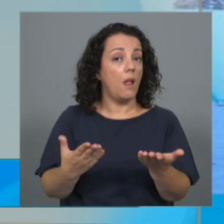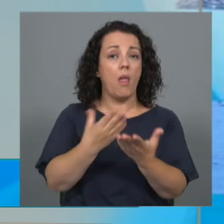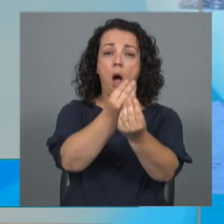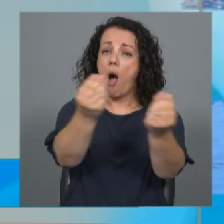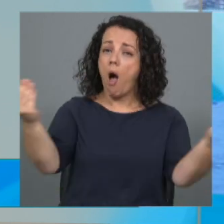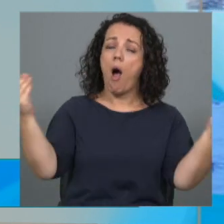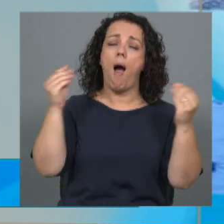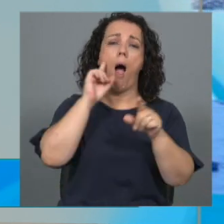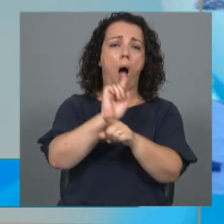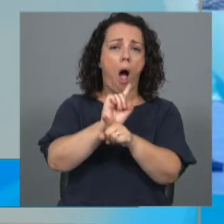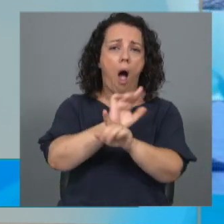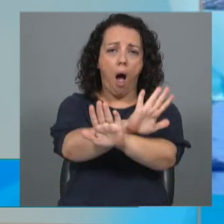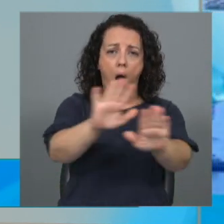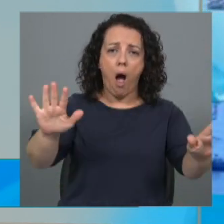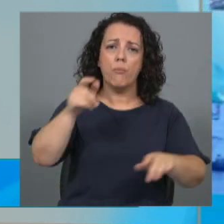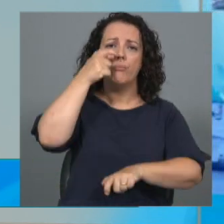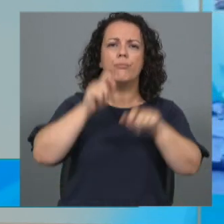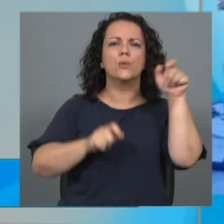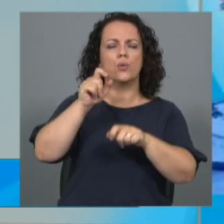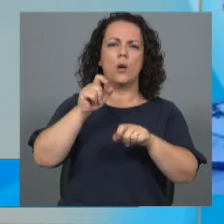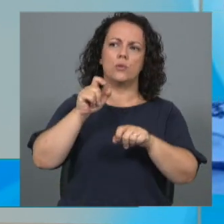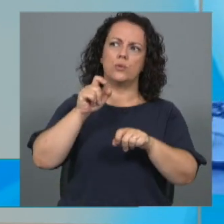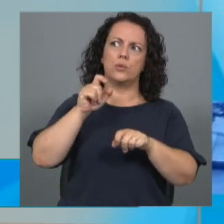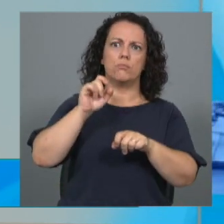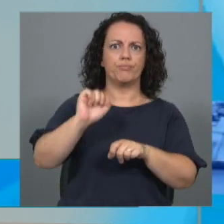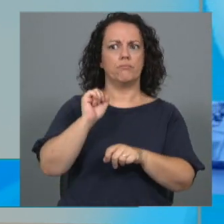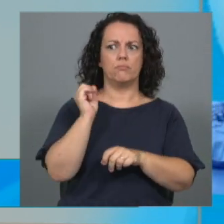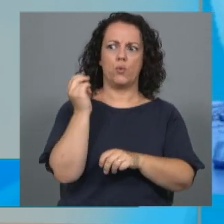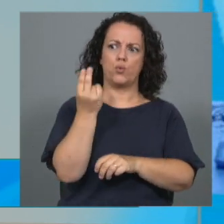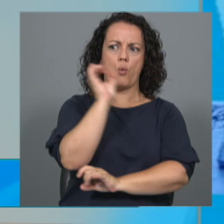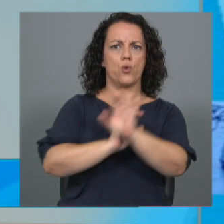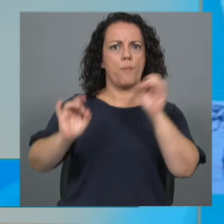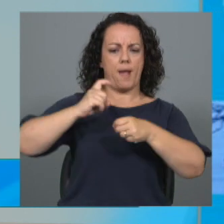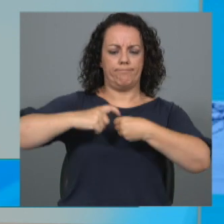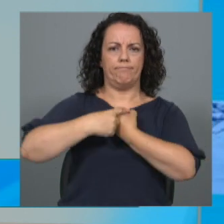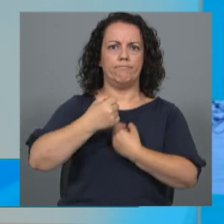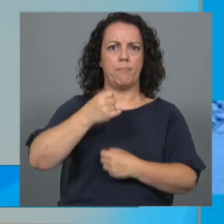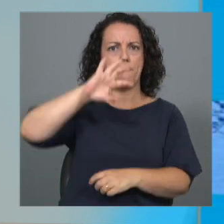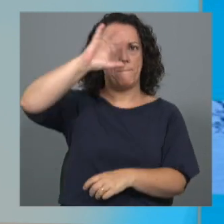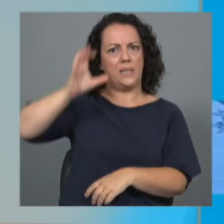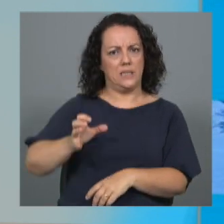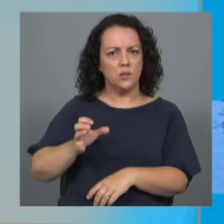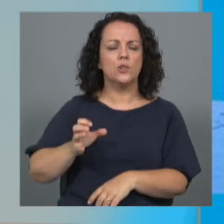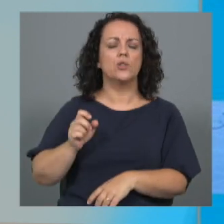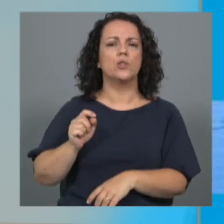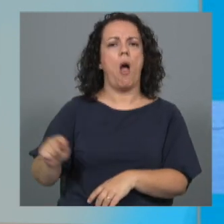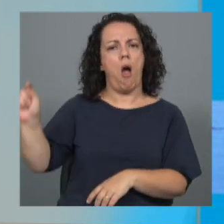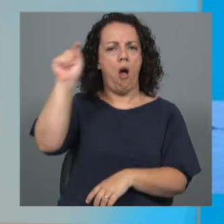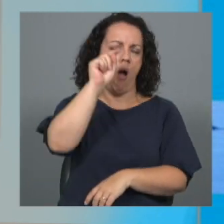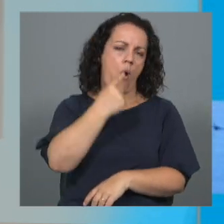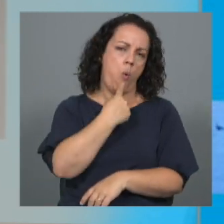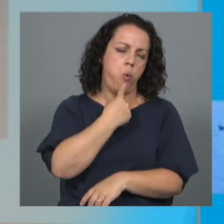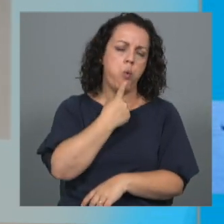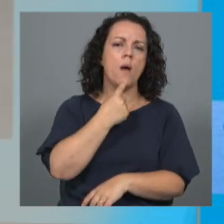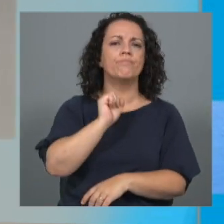pessoas nos países da União Europeia, nos Estados-membros, que estão na condição de sem-abrigo. E o primeiro passo que